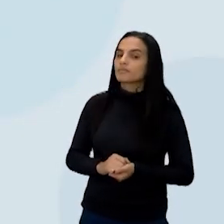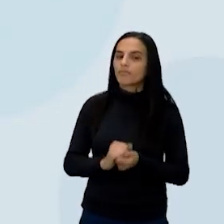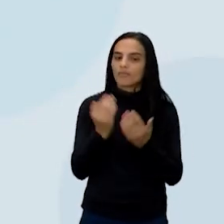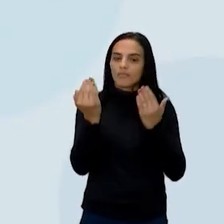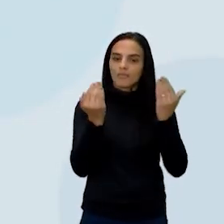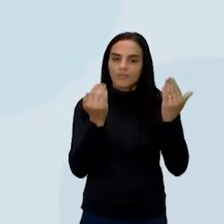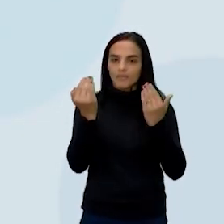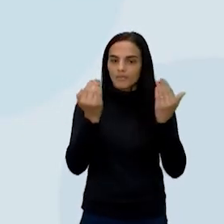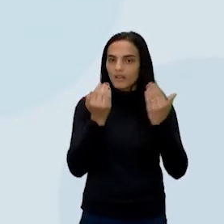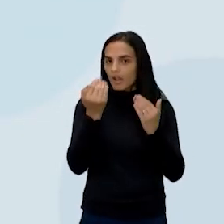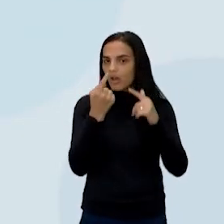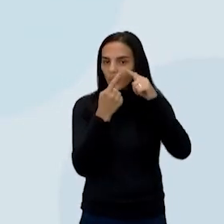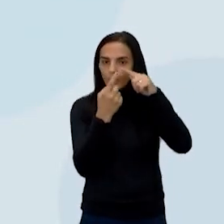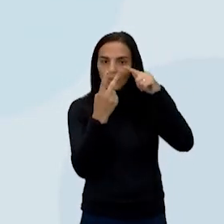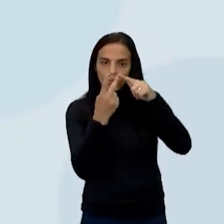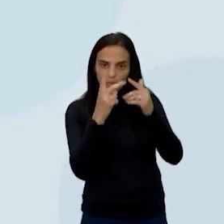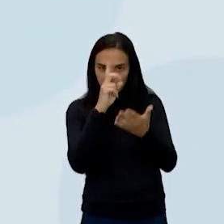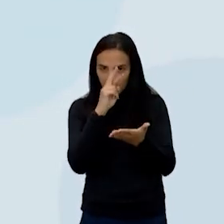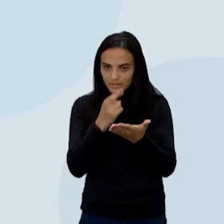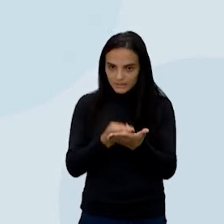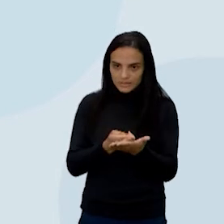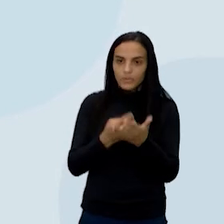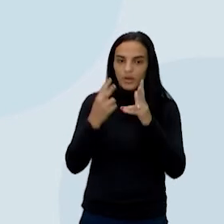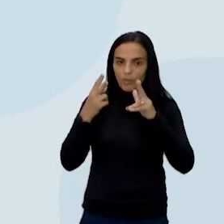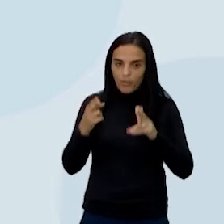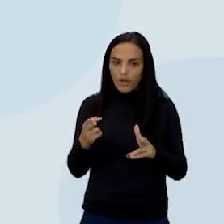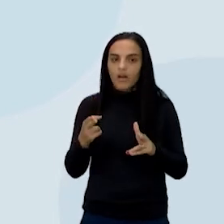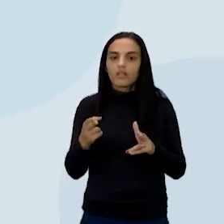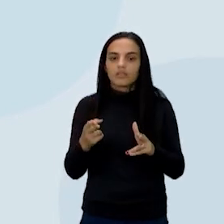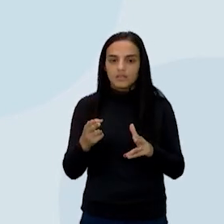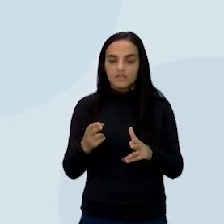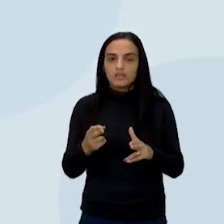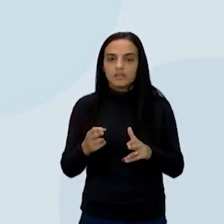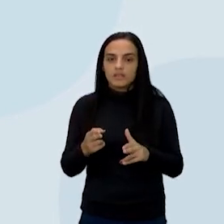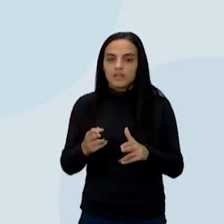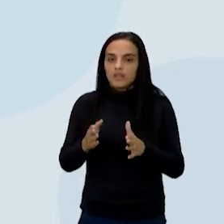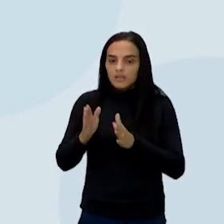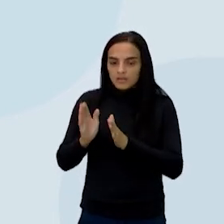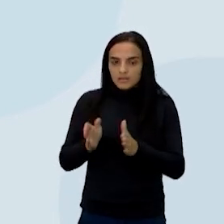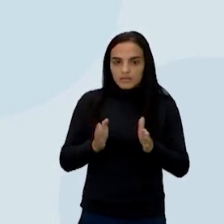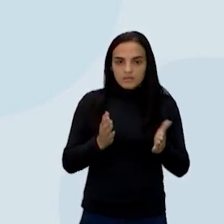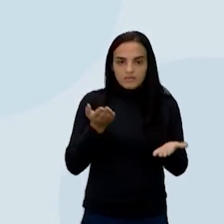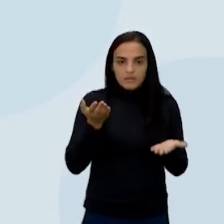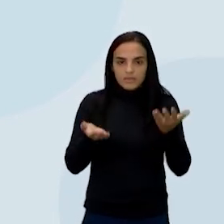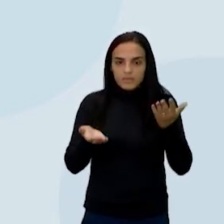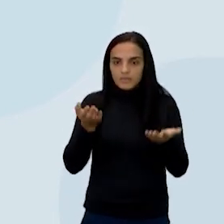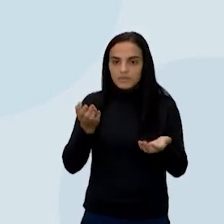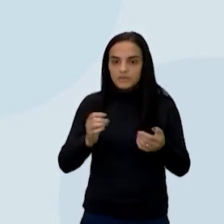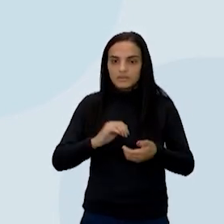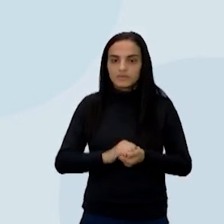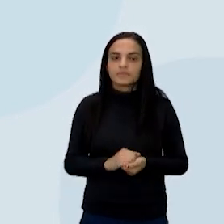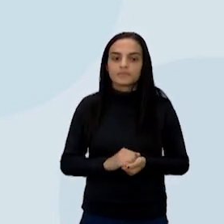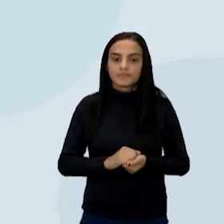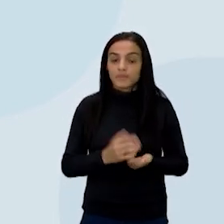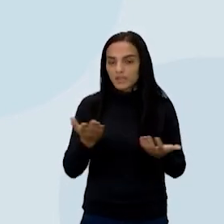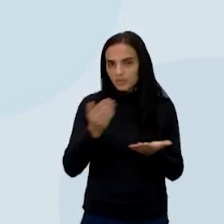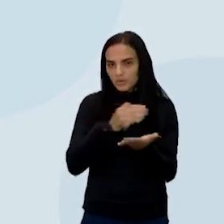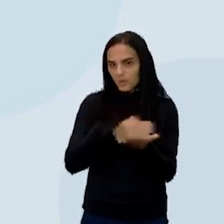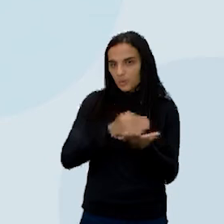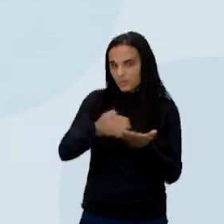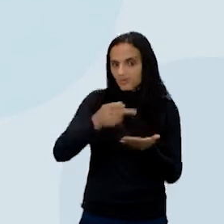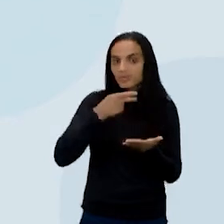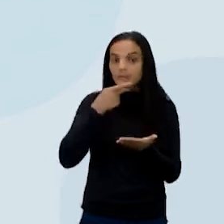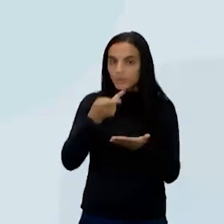comparamos duas razões por meio de uma igualdade, estabelecemos uma proporção. Então, ó, a gente começou falando